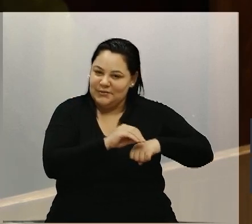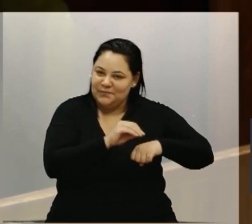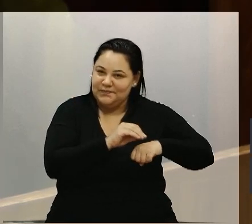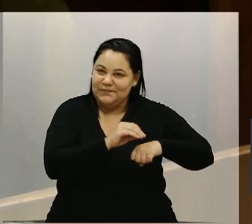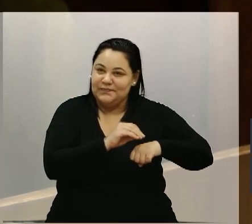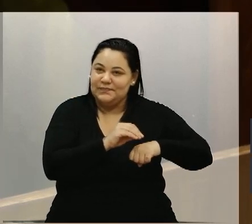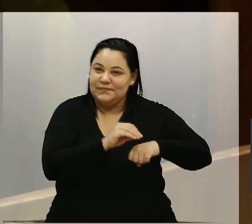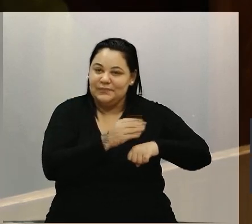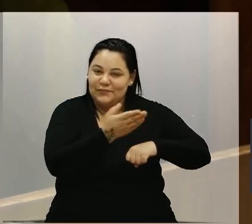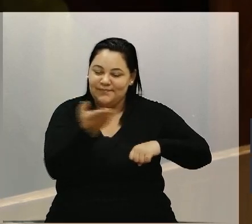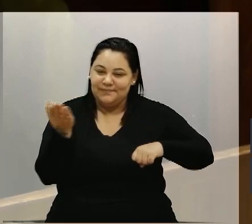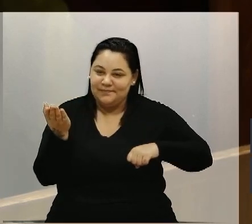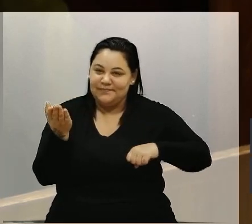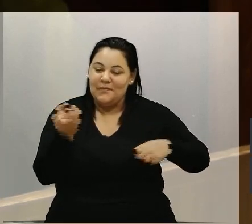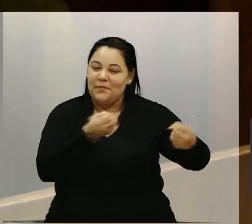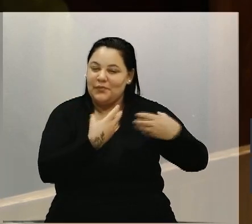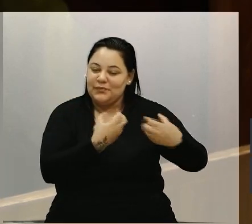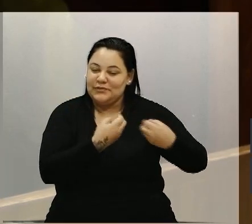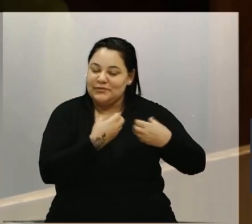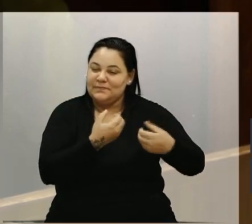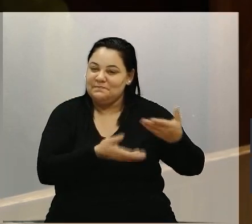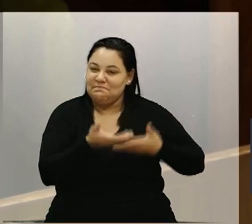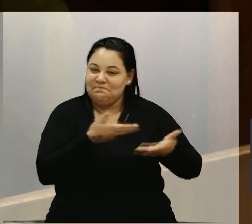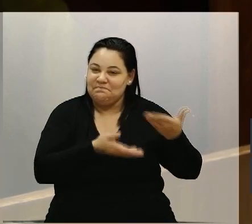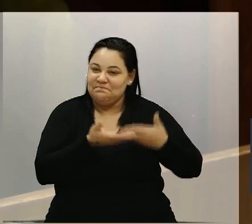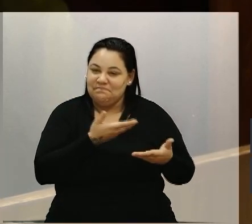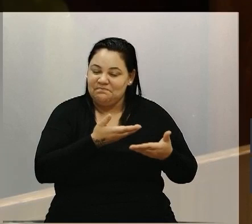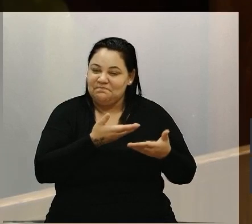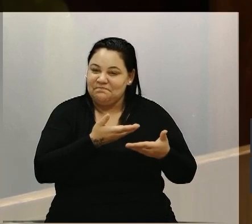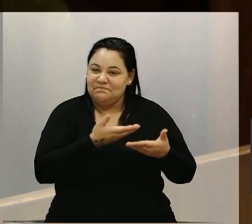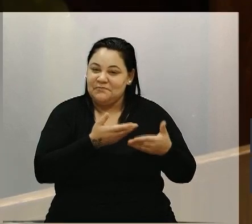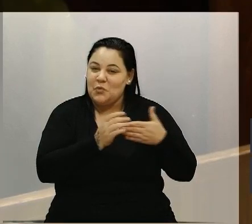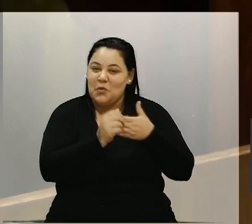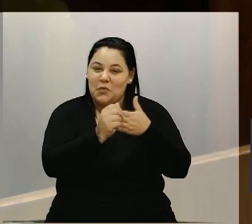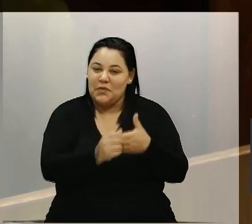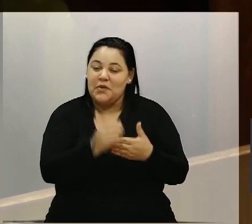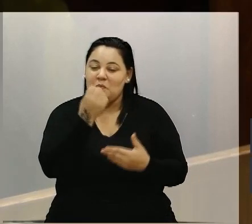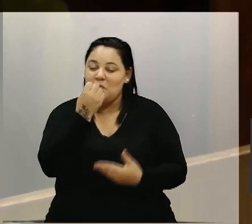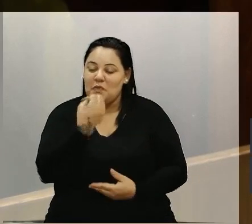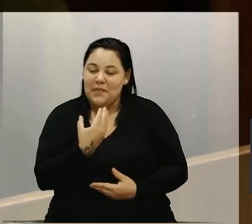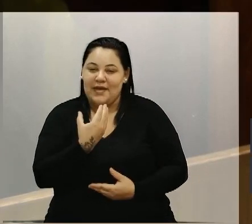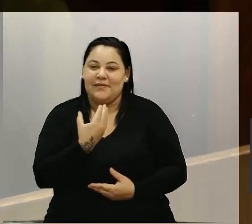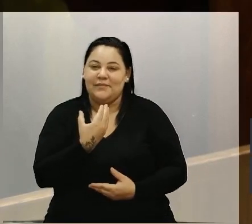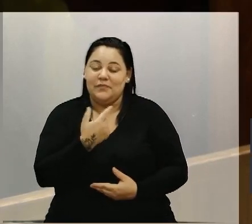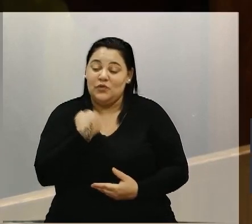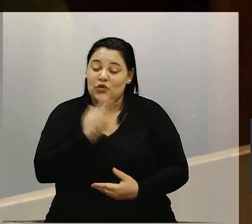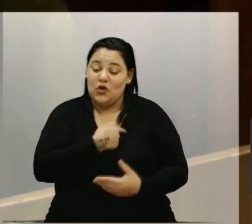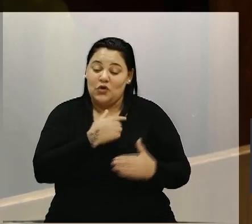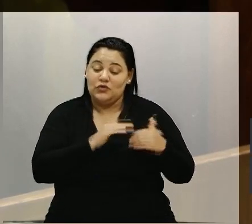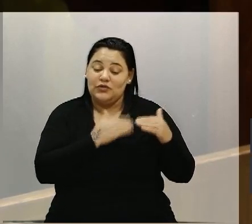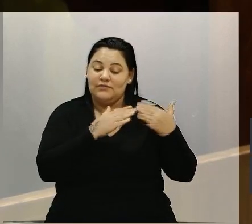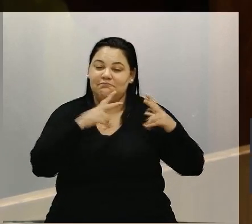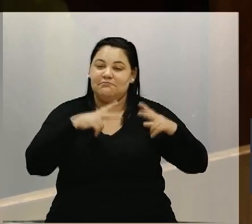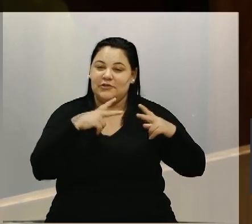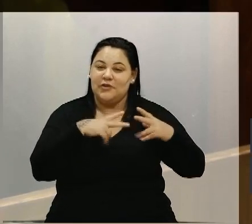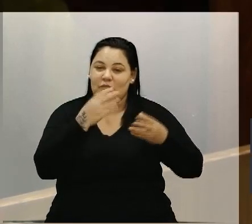os vossos ensinamentos e da vossa conduta para o bem do nosso desenvolvimento pessoal.